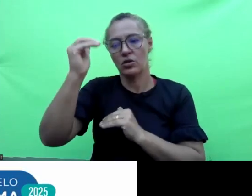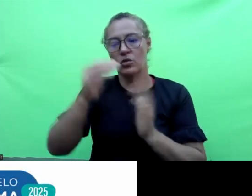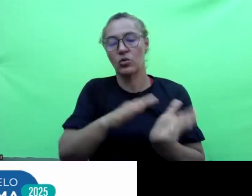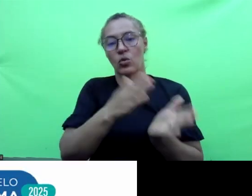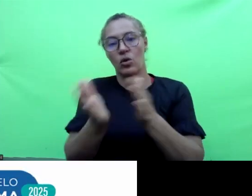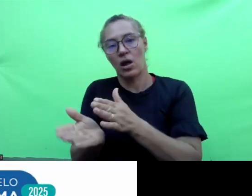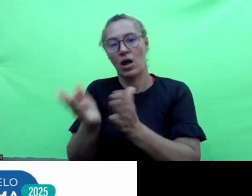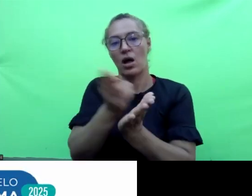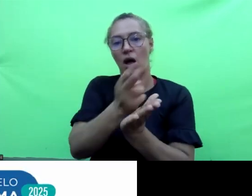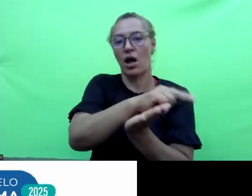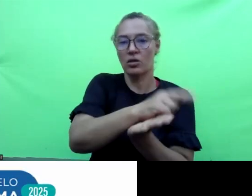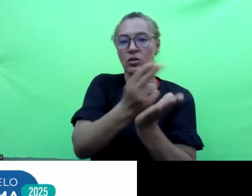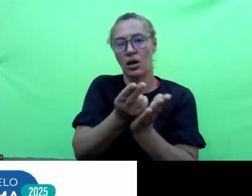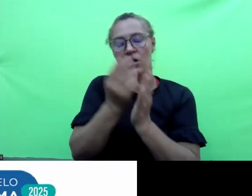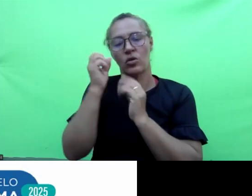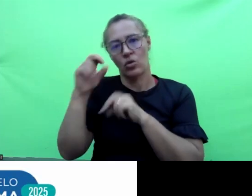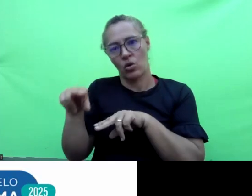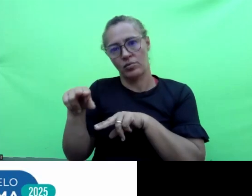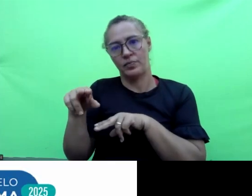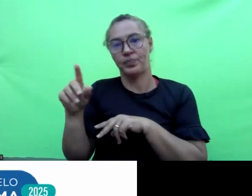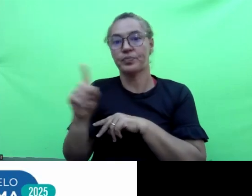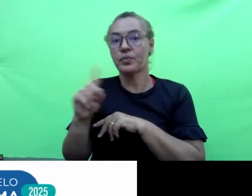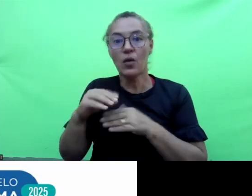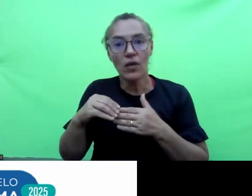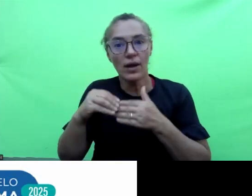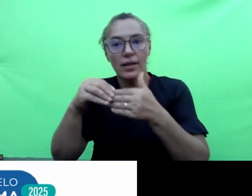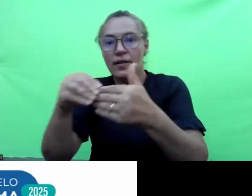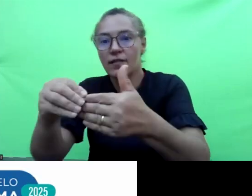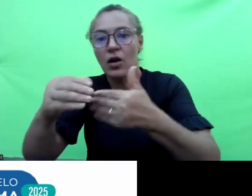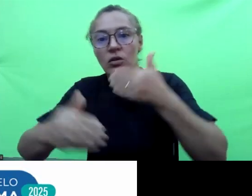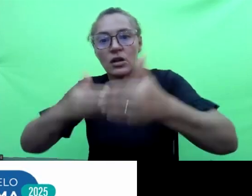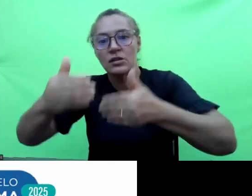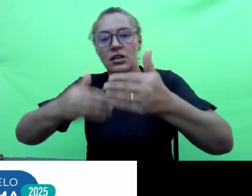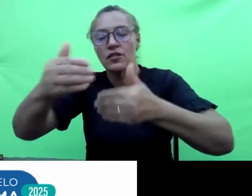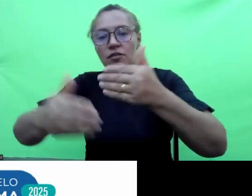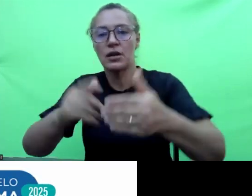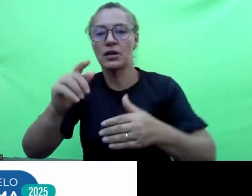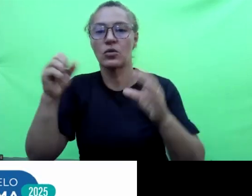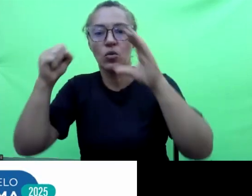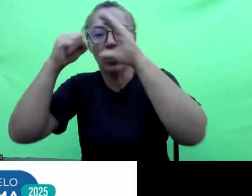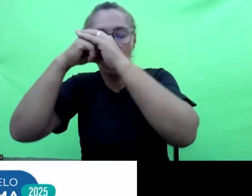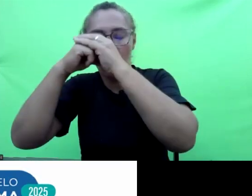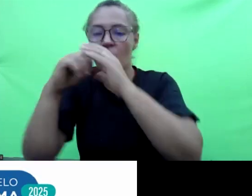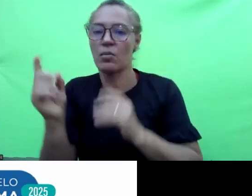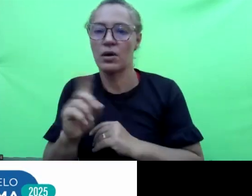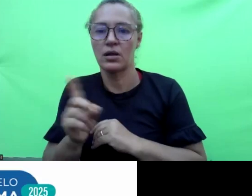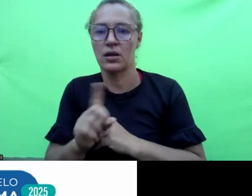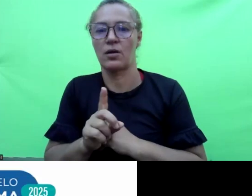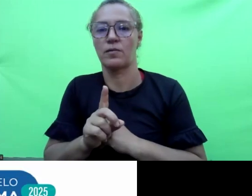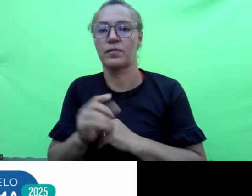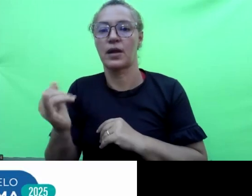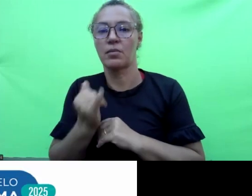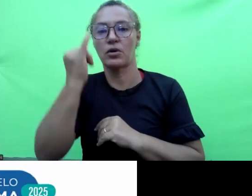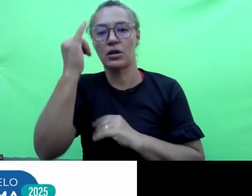né? Não necessariamente isso vai levar ao desenvolvimento de glaucoma numa pessoa normal, né? É importante destacar